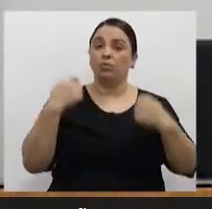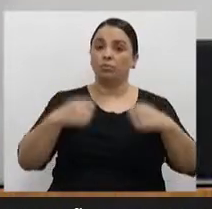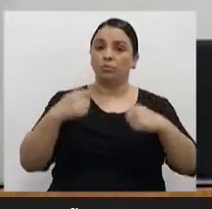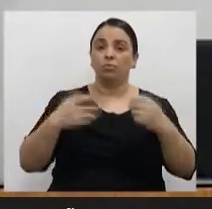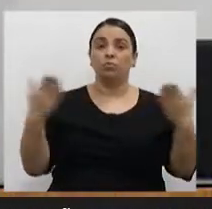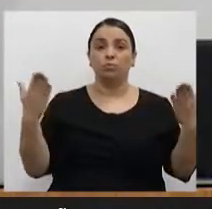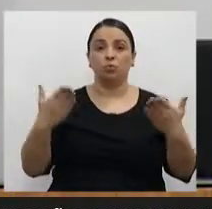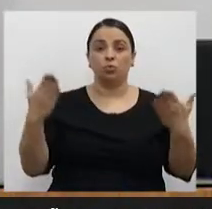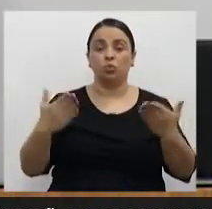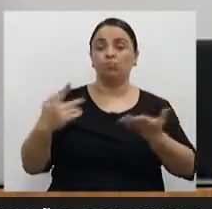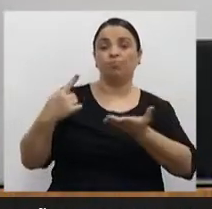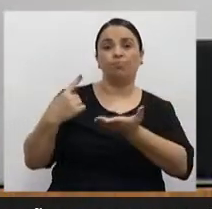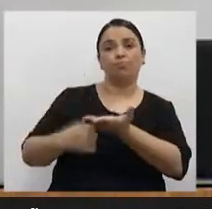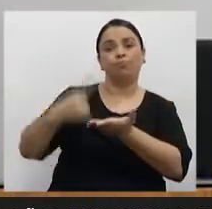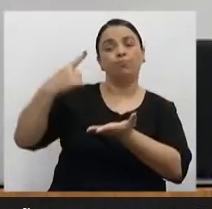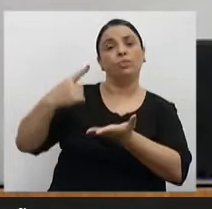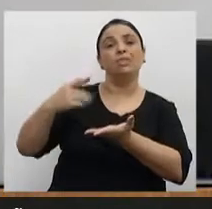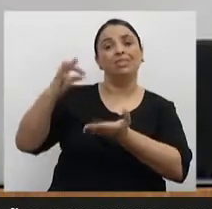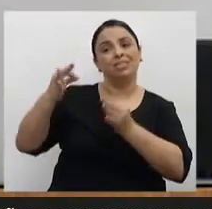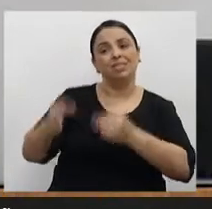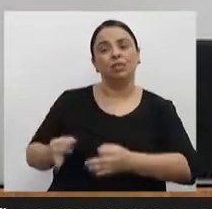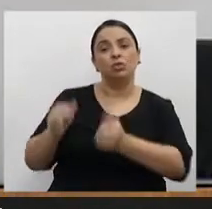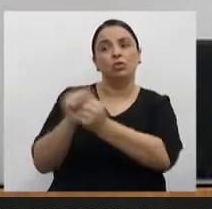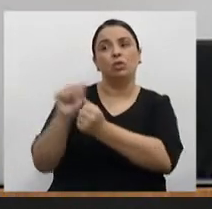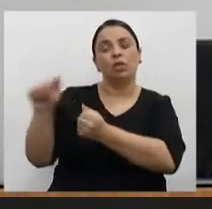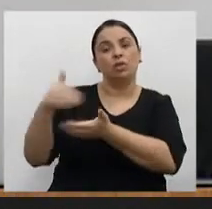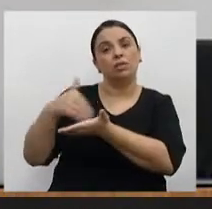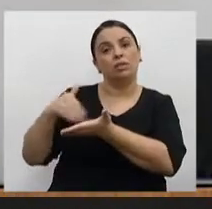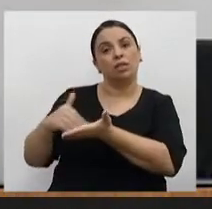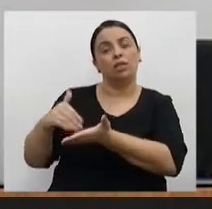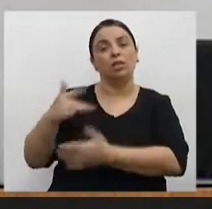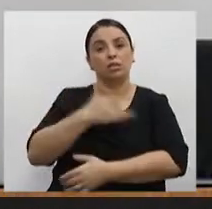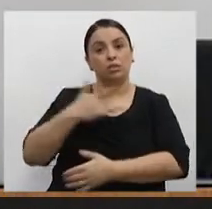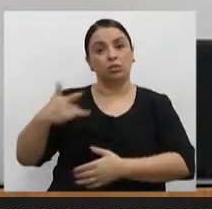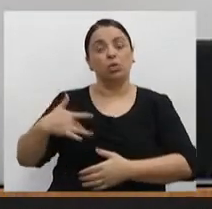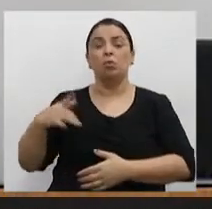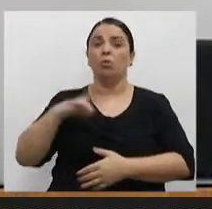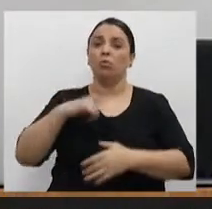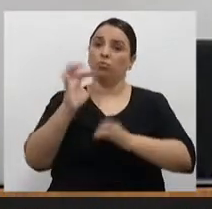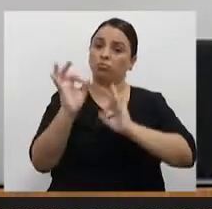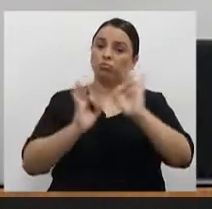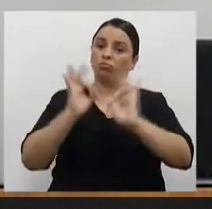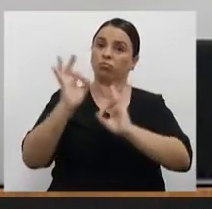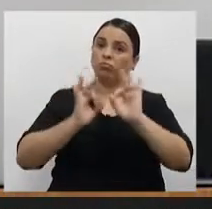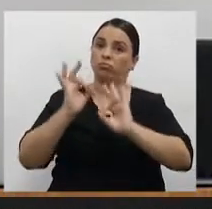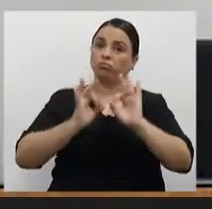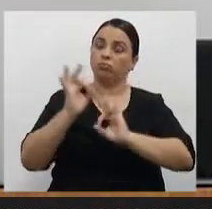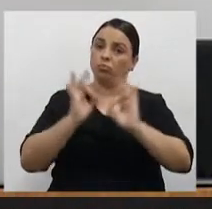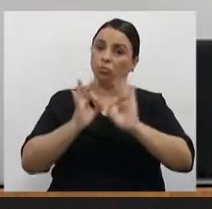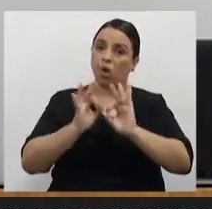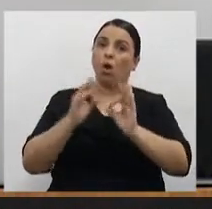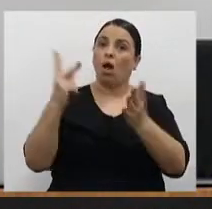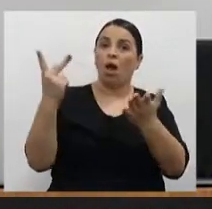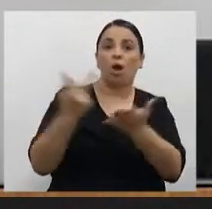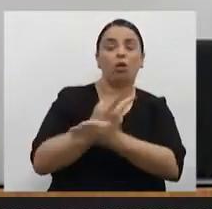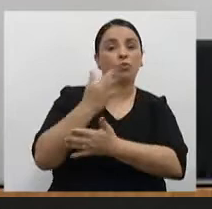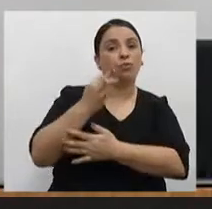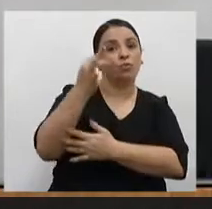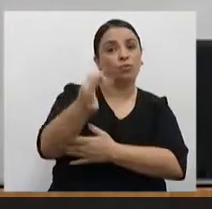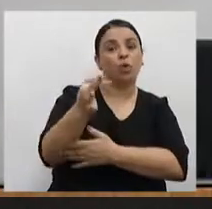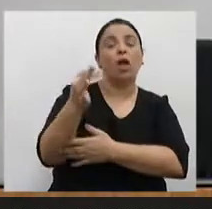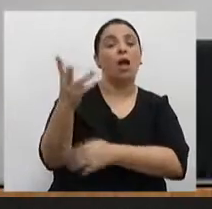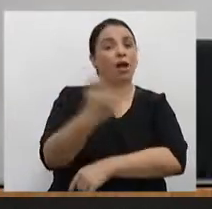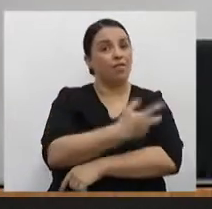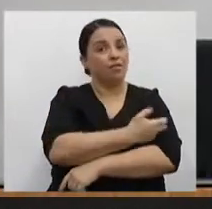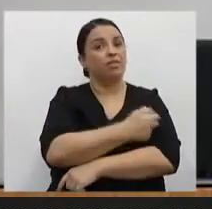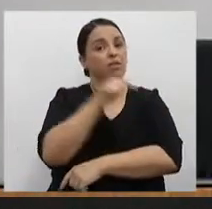alinhados com a Secretaria de Estado de Saúde para que a gente possa ter uma organização dessa vacinação no estado de Minas Gerais, para